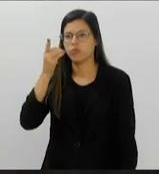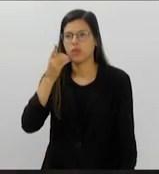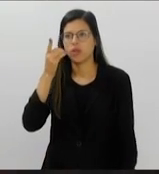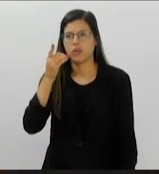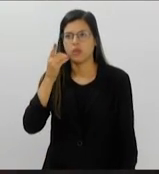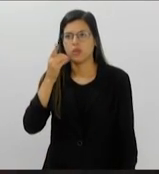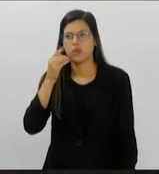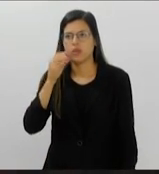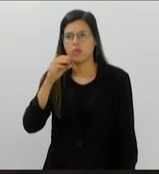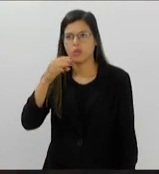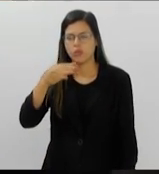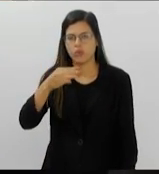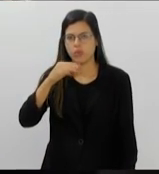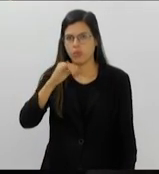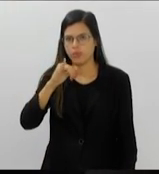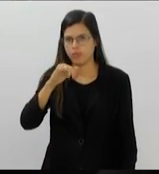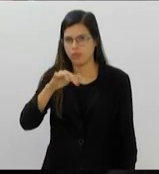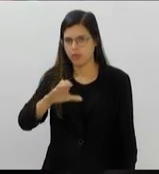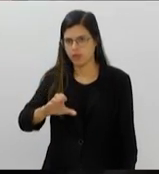Carlos Mink, por favor.